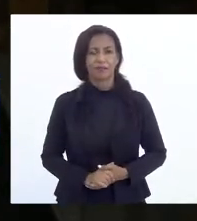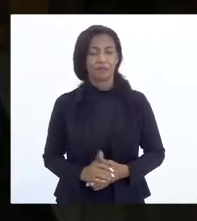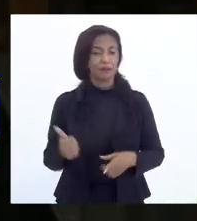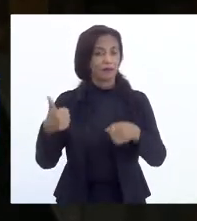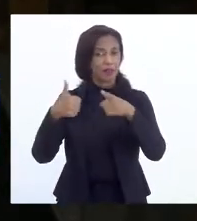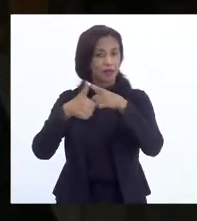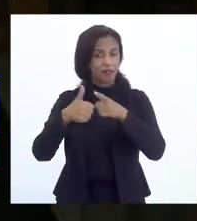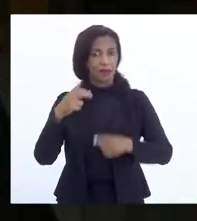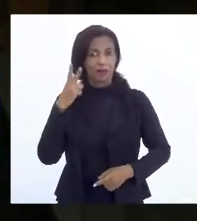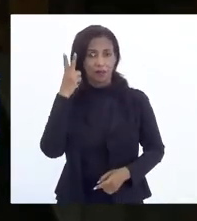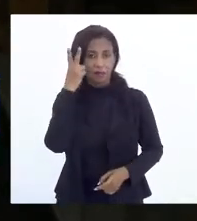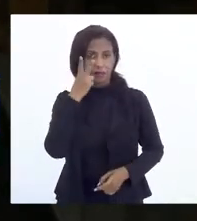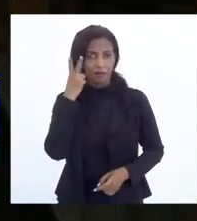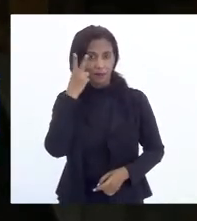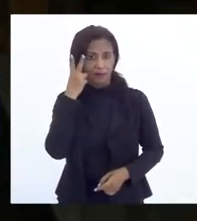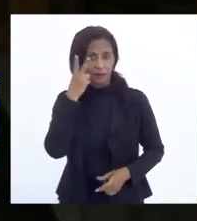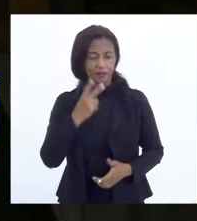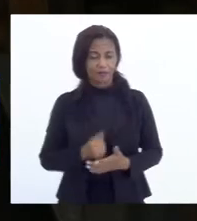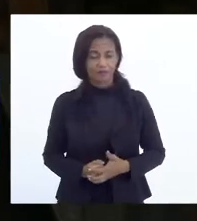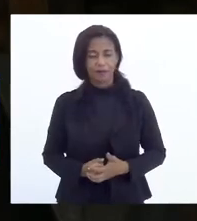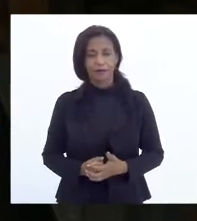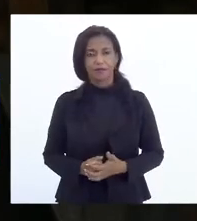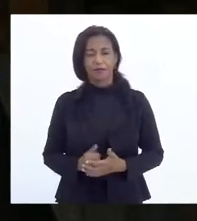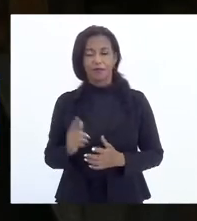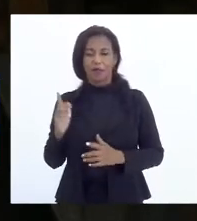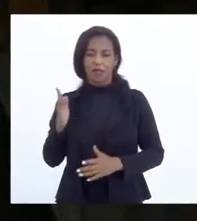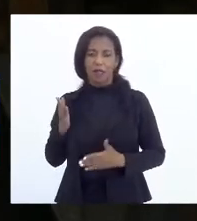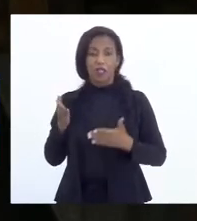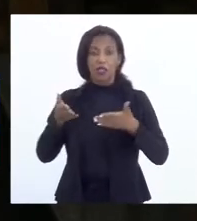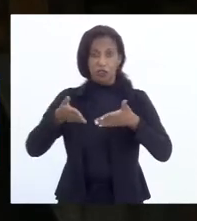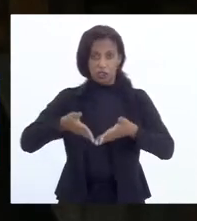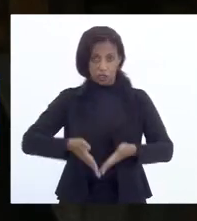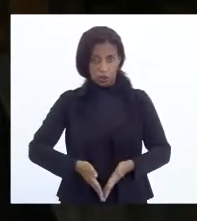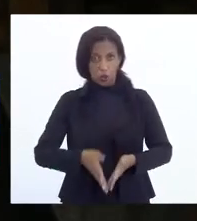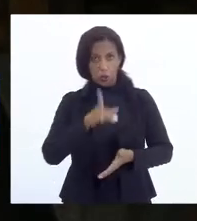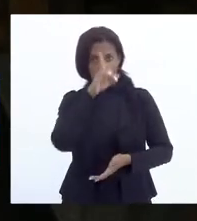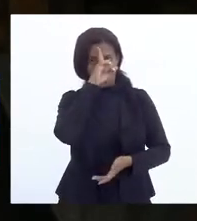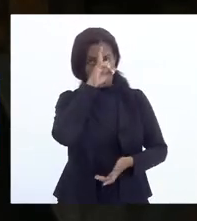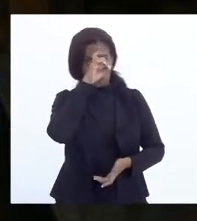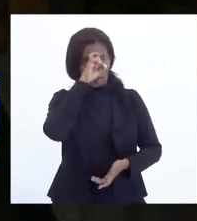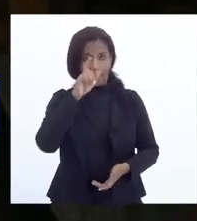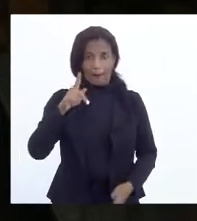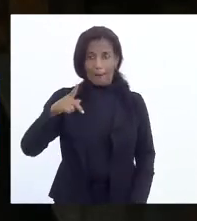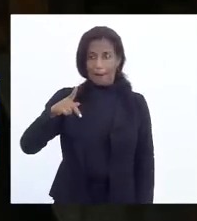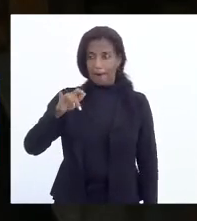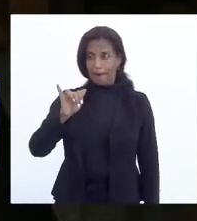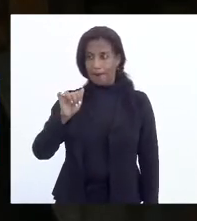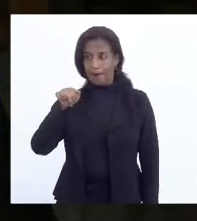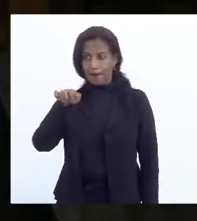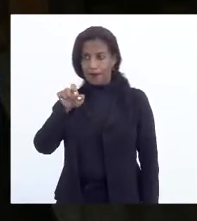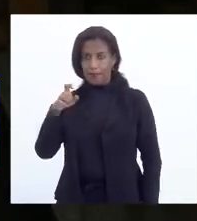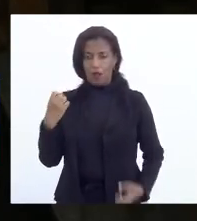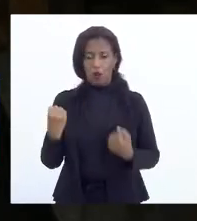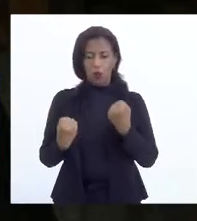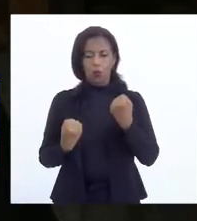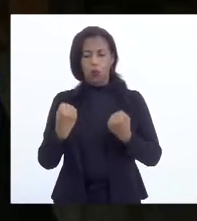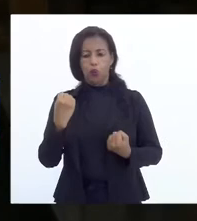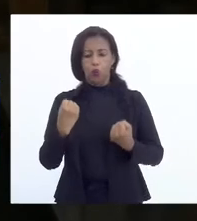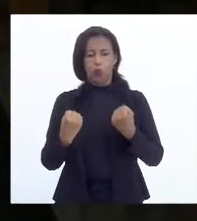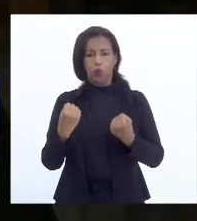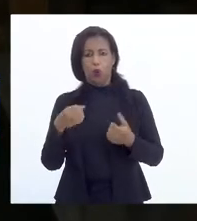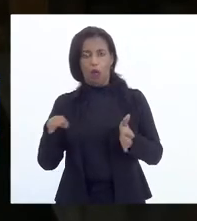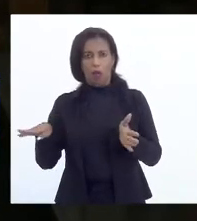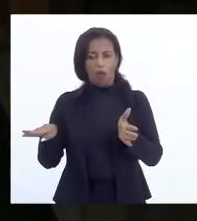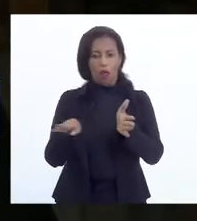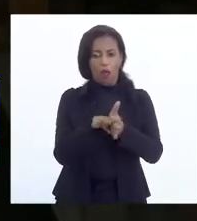Primeiro, o vereador chegou no Instituto Pinel de carro e, ao ser parado na